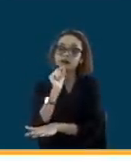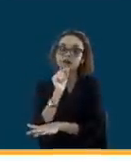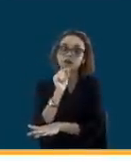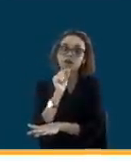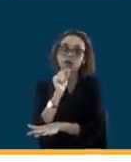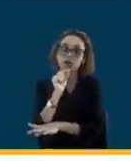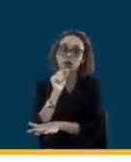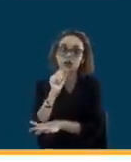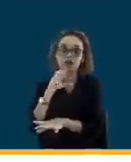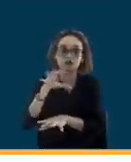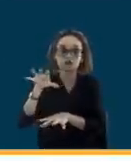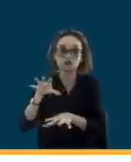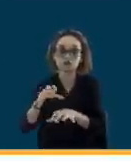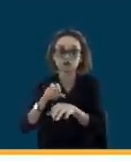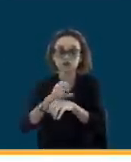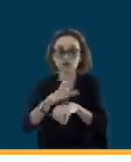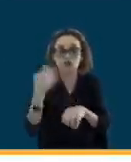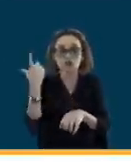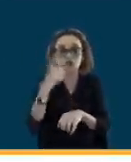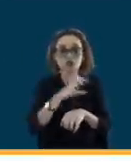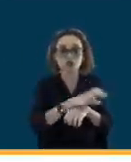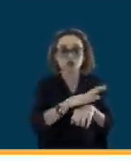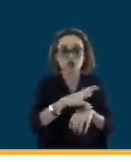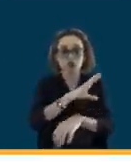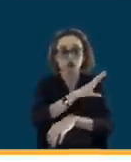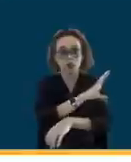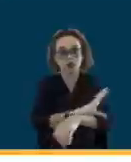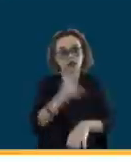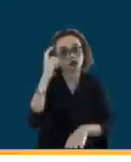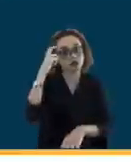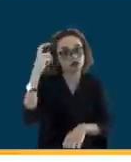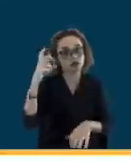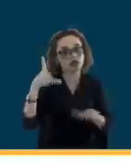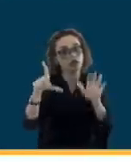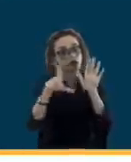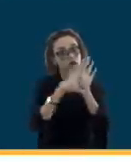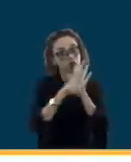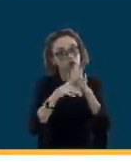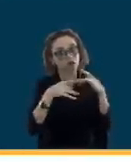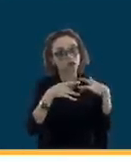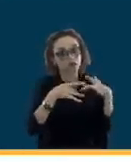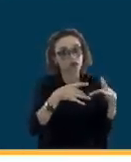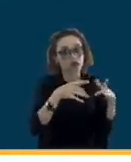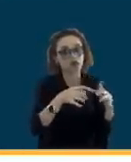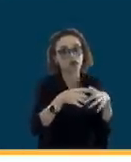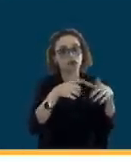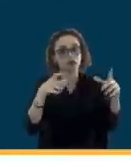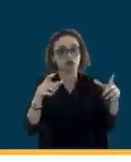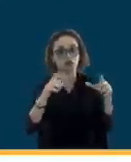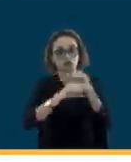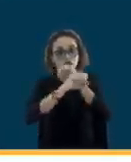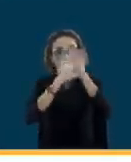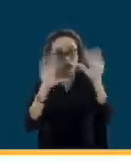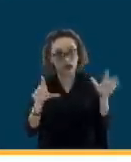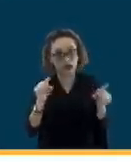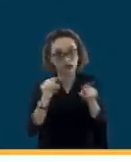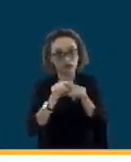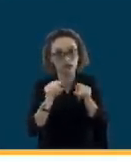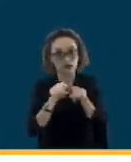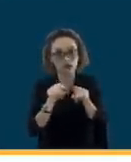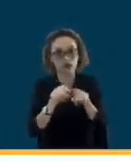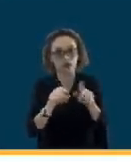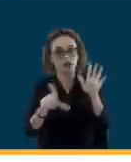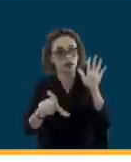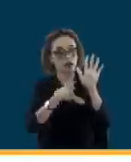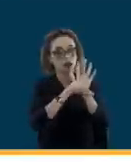diversos segmentos da cultura. E aí ela tem que ser uma lei generosa e ampla. Nessa lei cabe a Folia